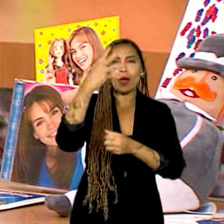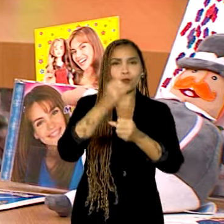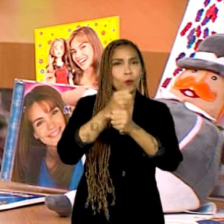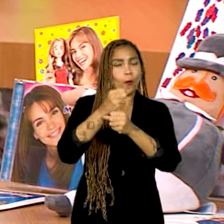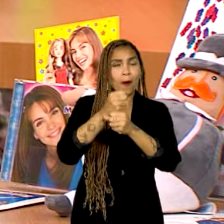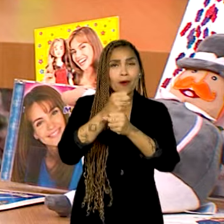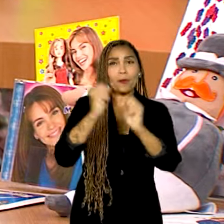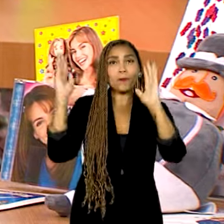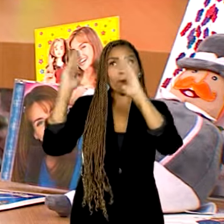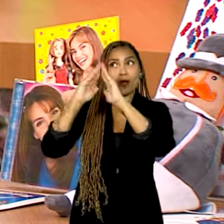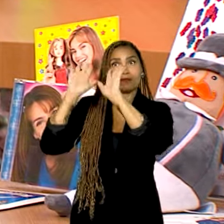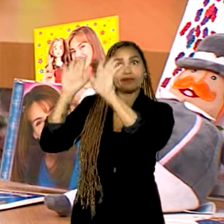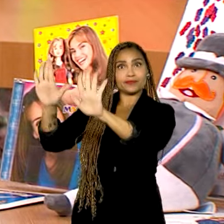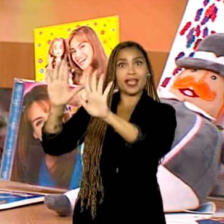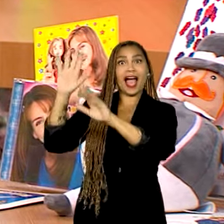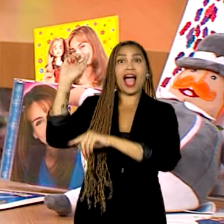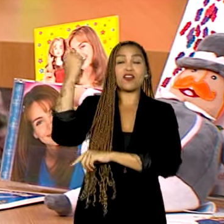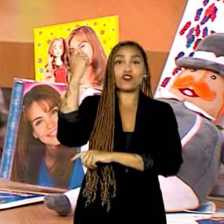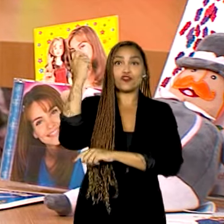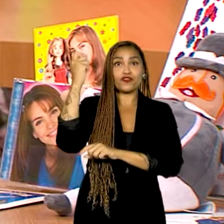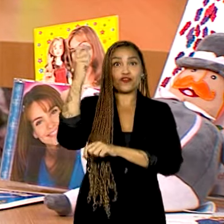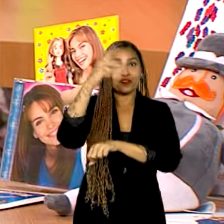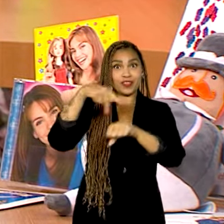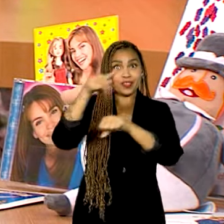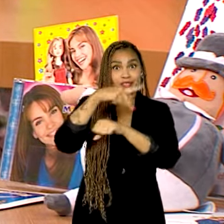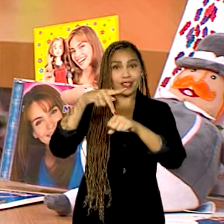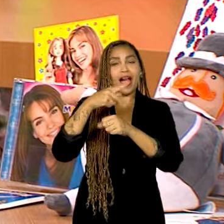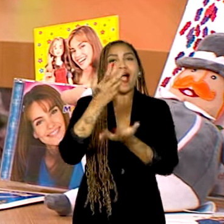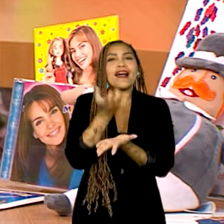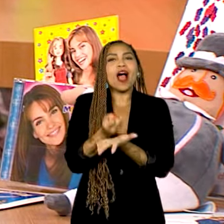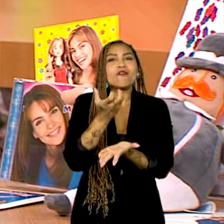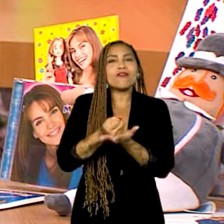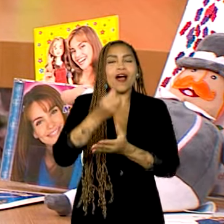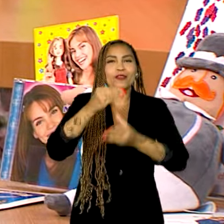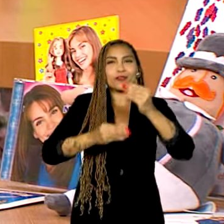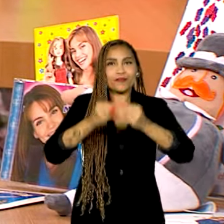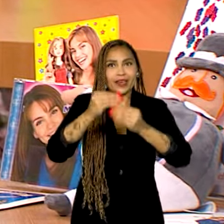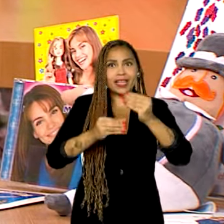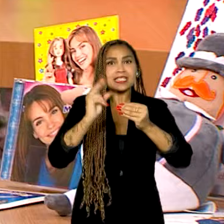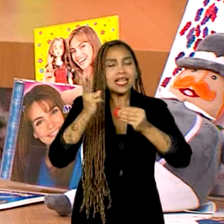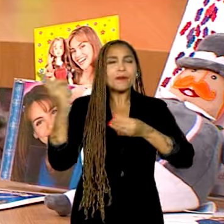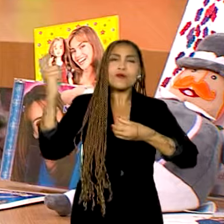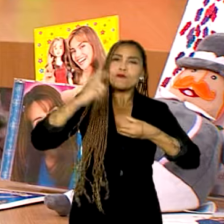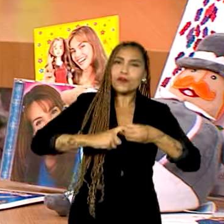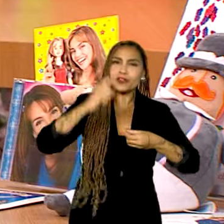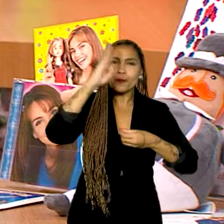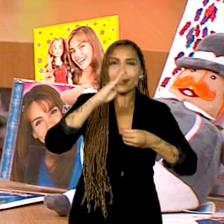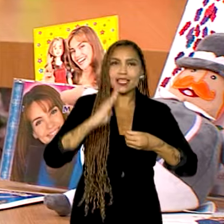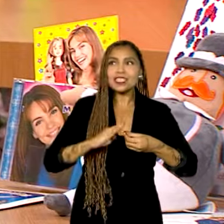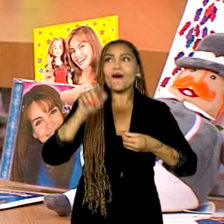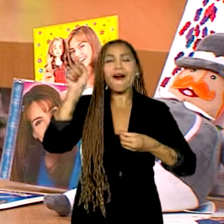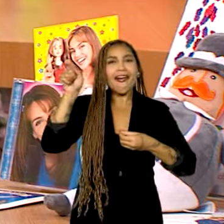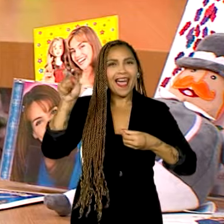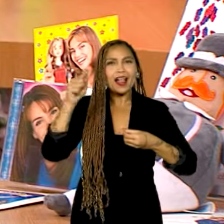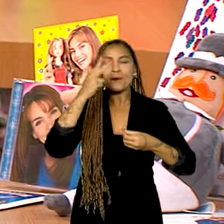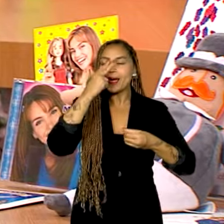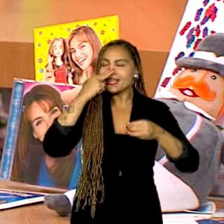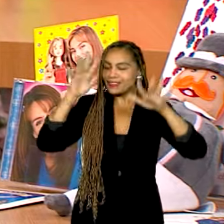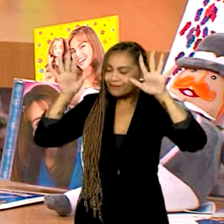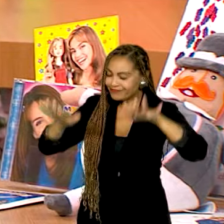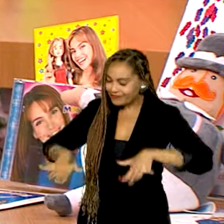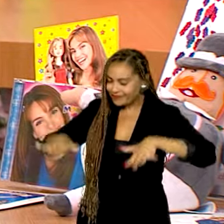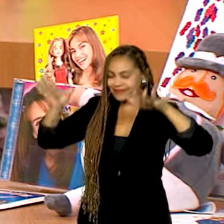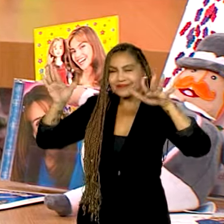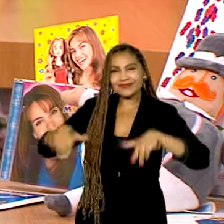na Argentina para gravar a novela. Mas toda vez que ela voltava para o Brasil, era recebida como uma estrela de rock, uma